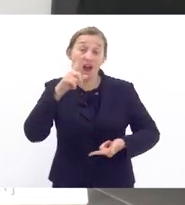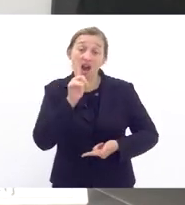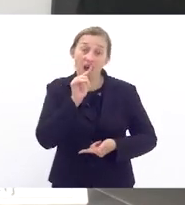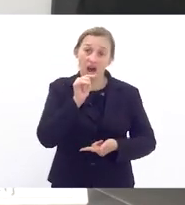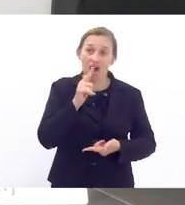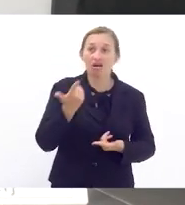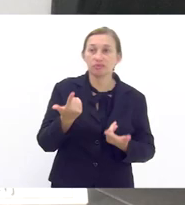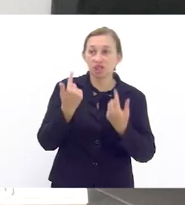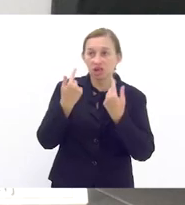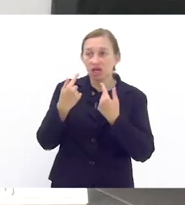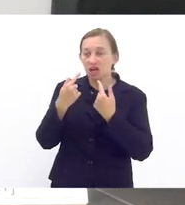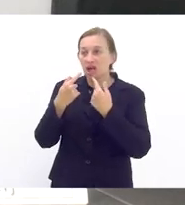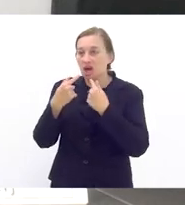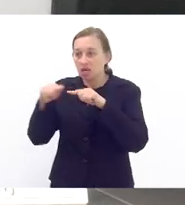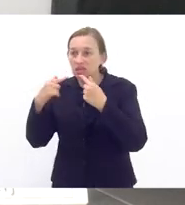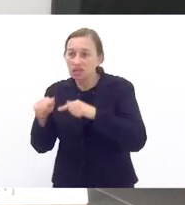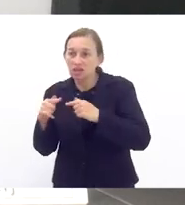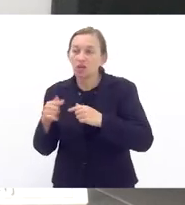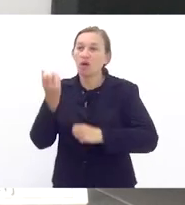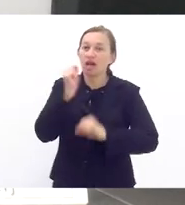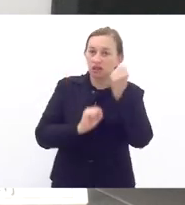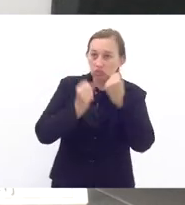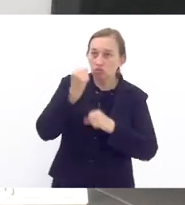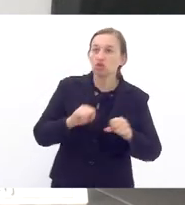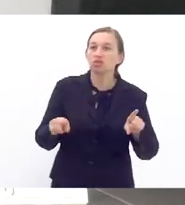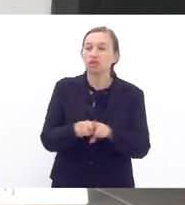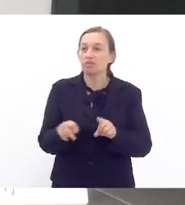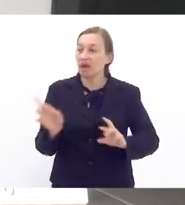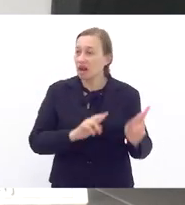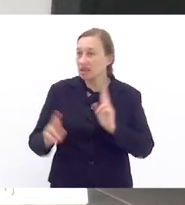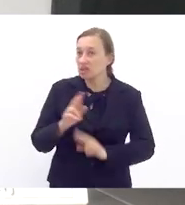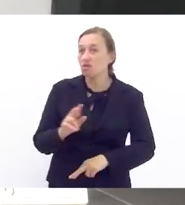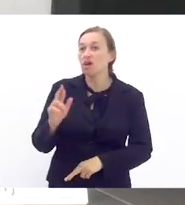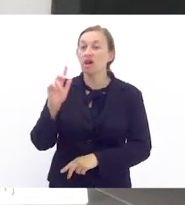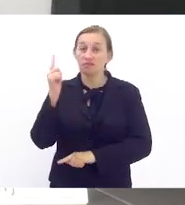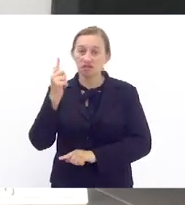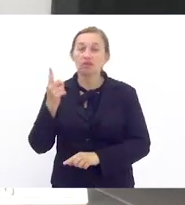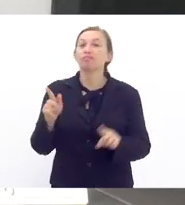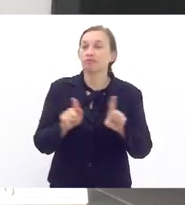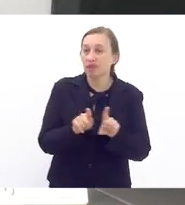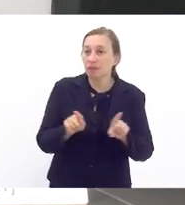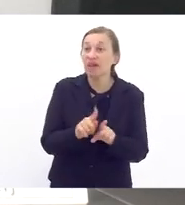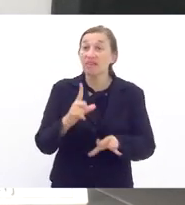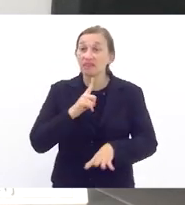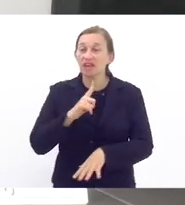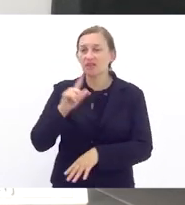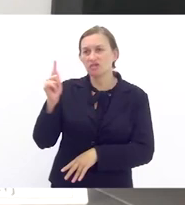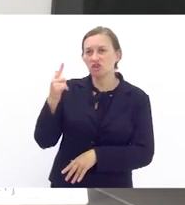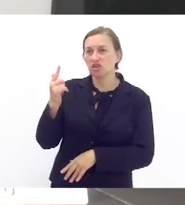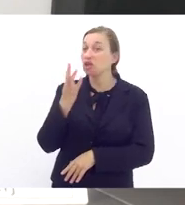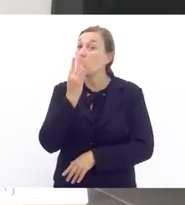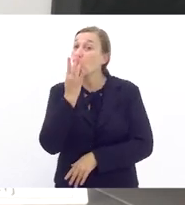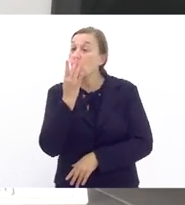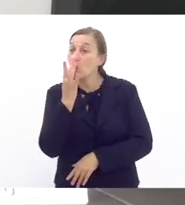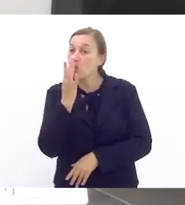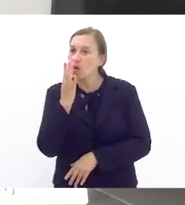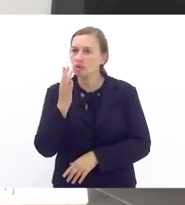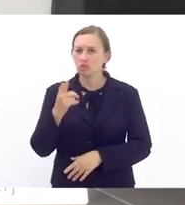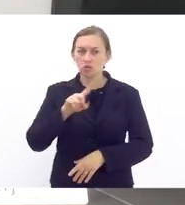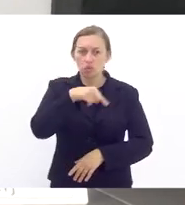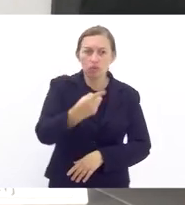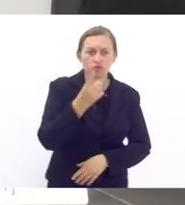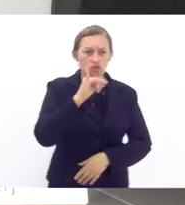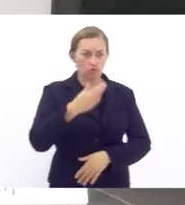crítica à indústria. Digo mais até em relação a refrigerantes também. Tem refrigerante que tem uma cor característica. Outro dia eu fiquei assustado,